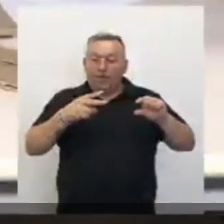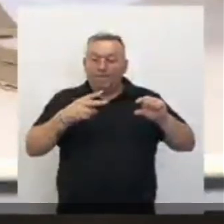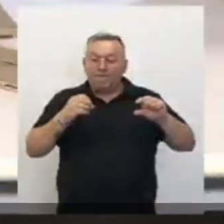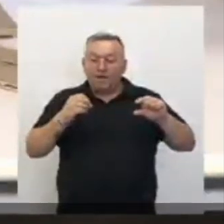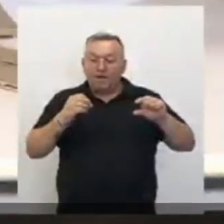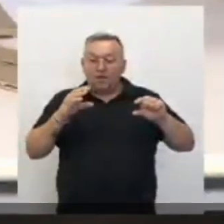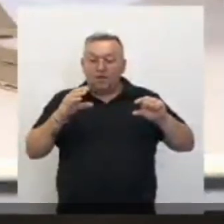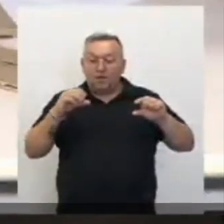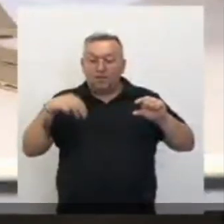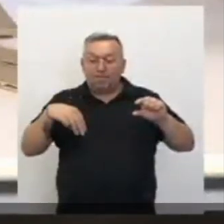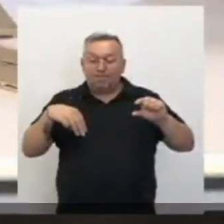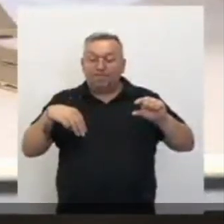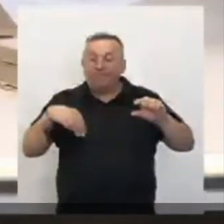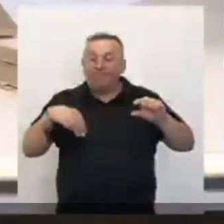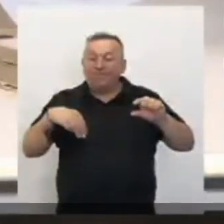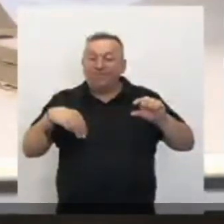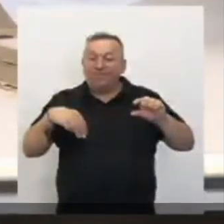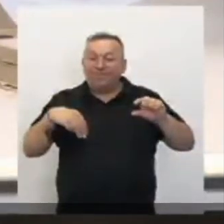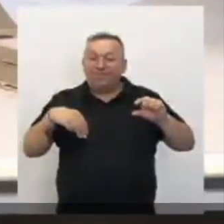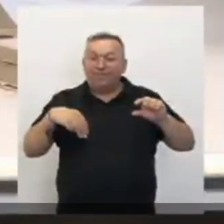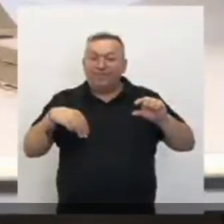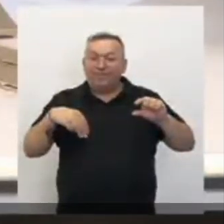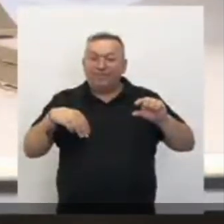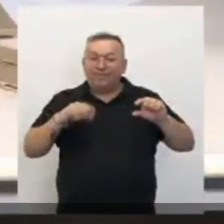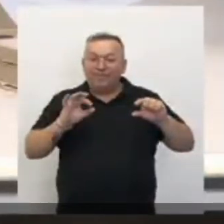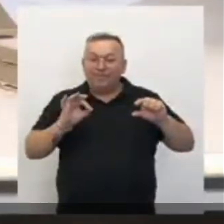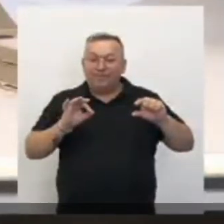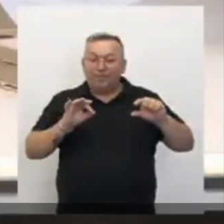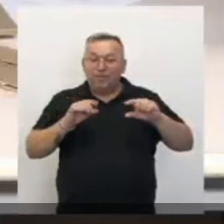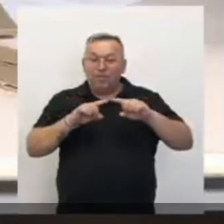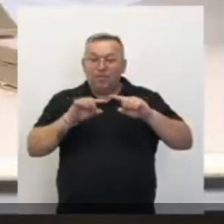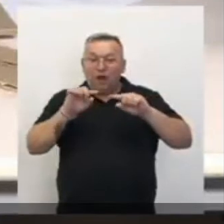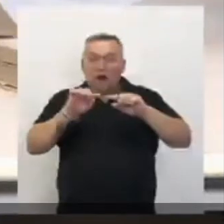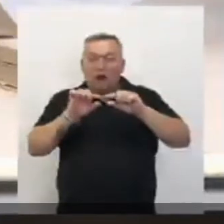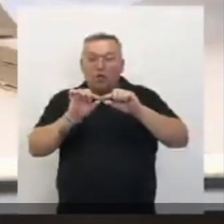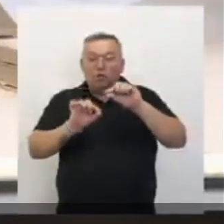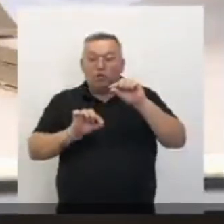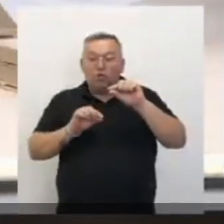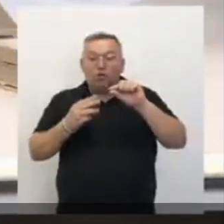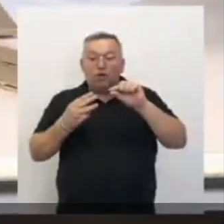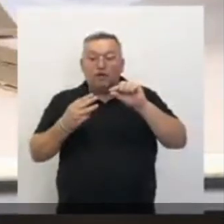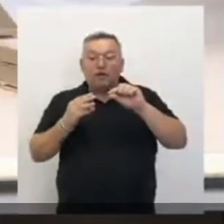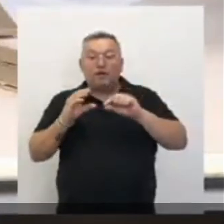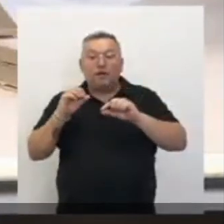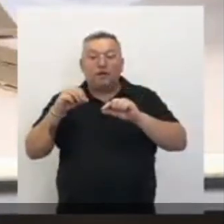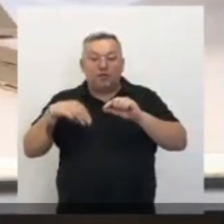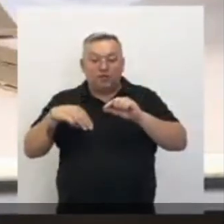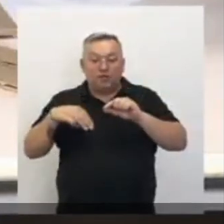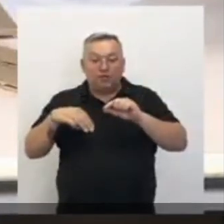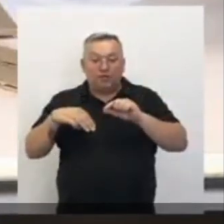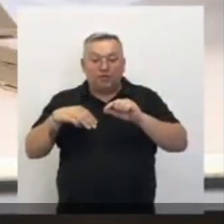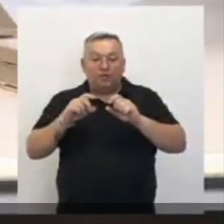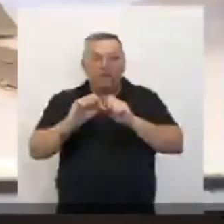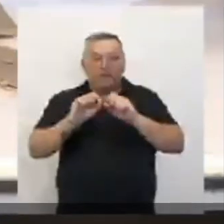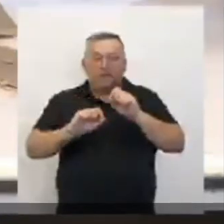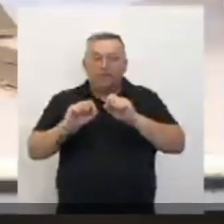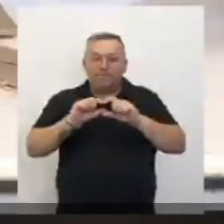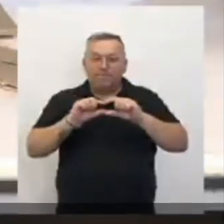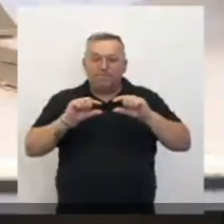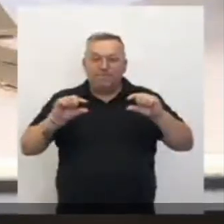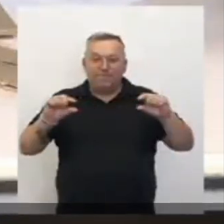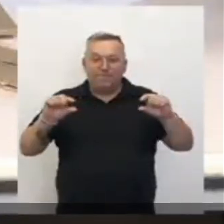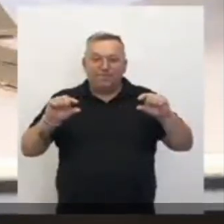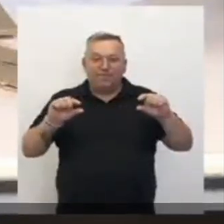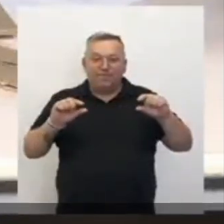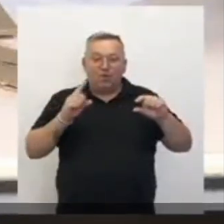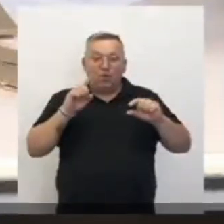20 de comprimento, né, Tony? Por 3 centímetros aqui também de altura. Eu vou ter, então, essa área,